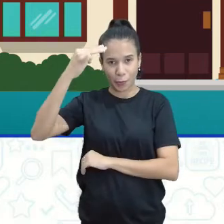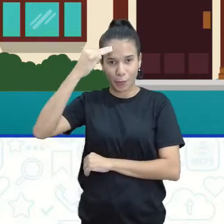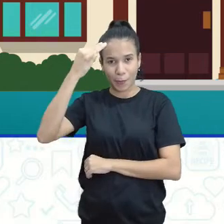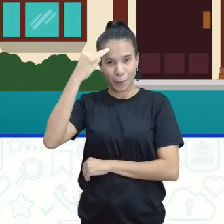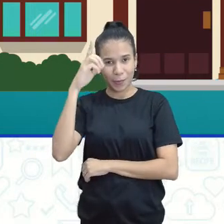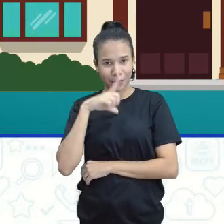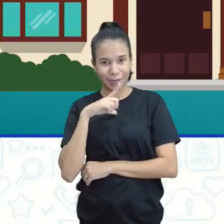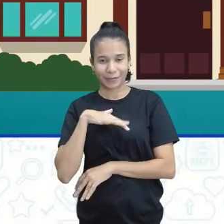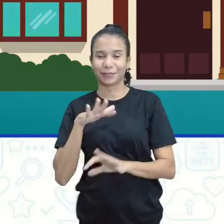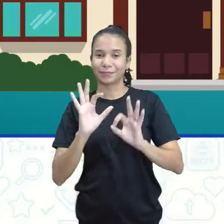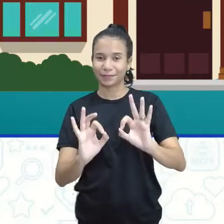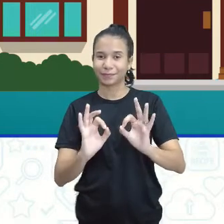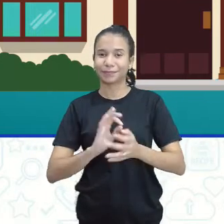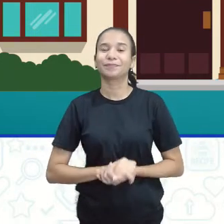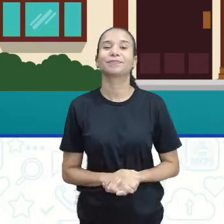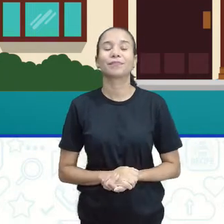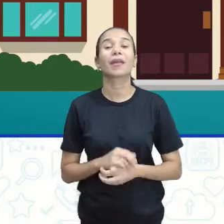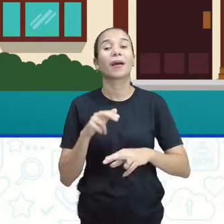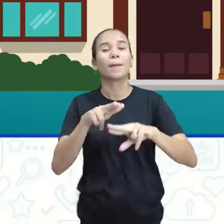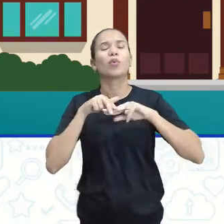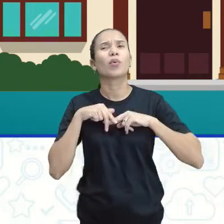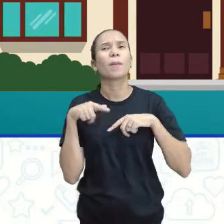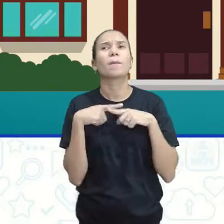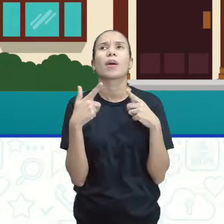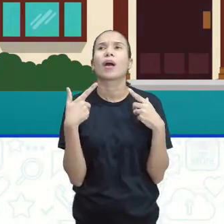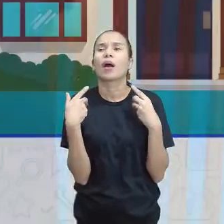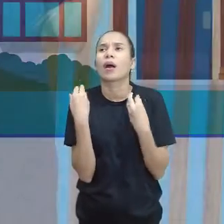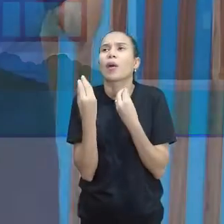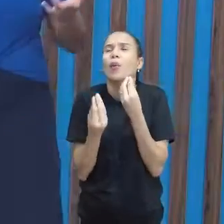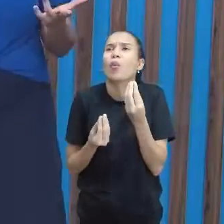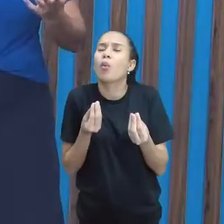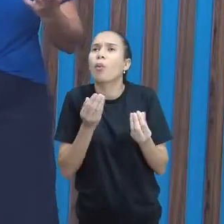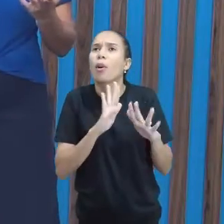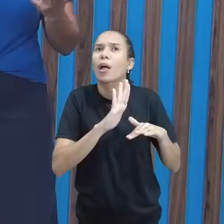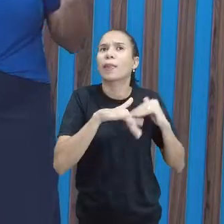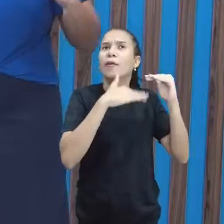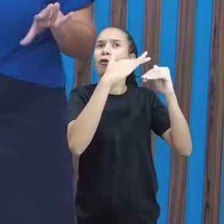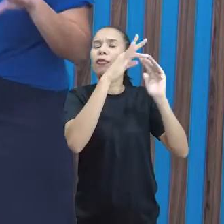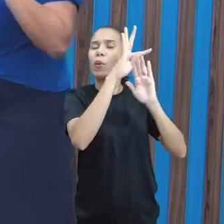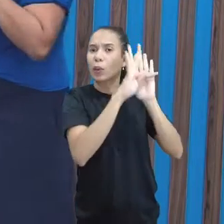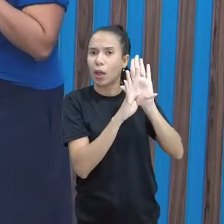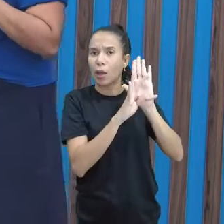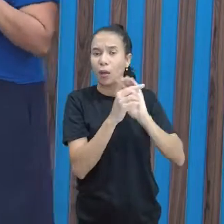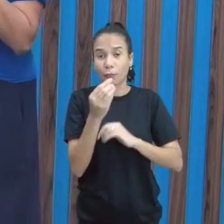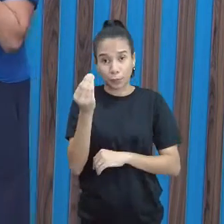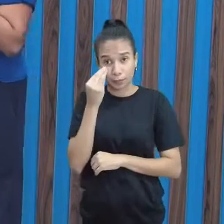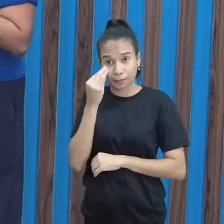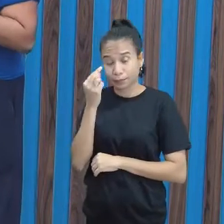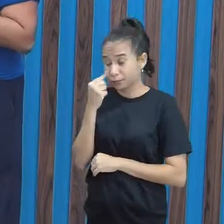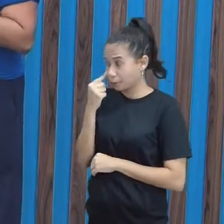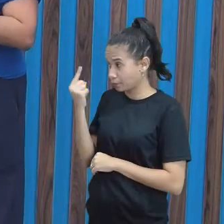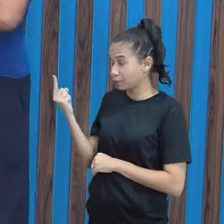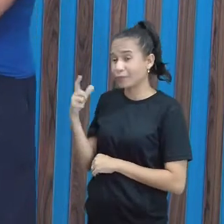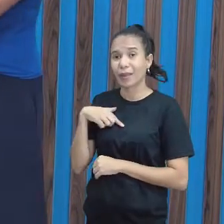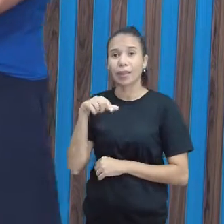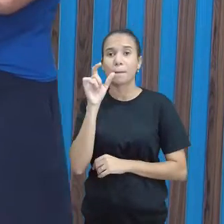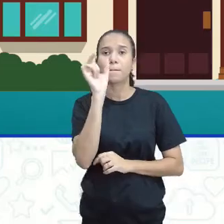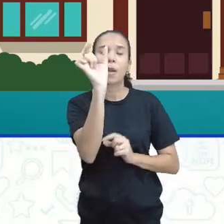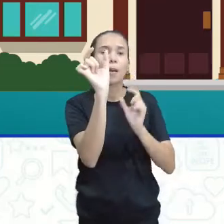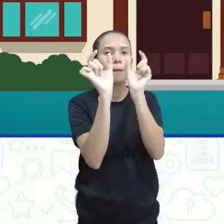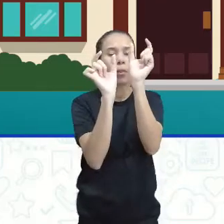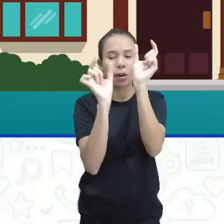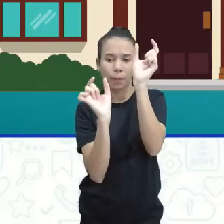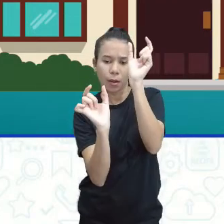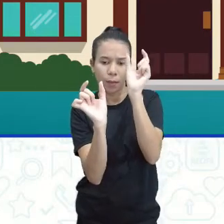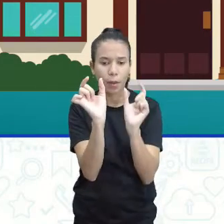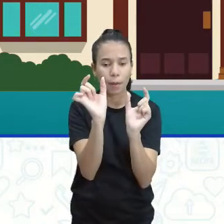né? E aí, mas aí como é que ela construiu esse texto? Vocês notaram que eu marquei